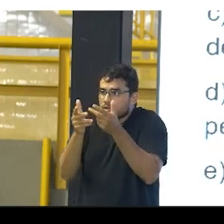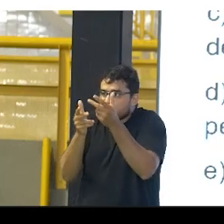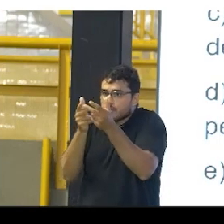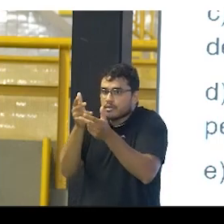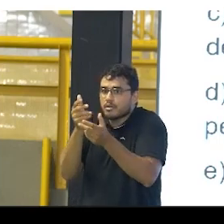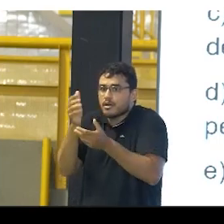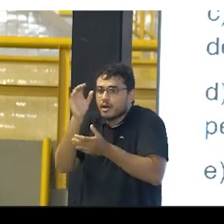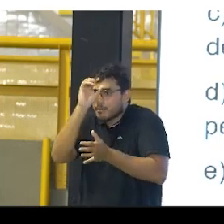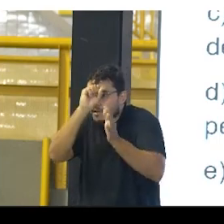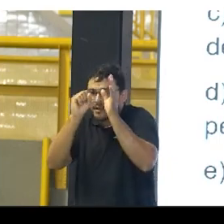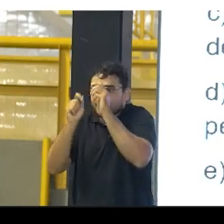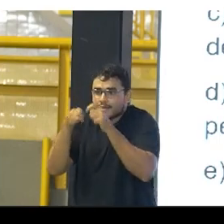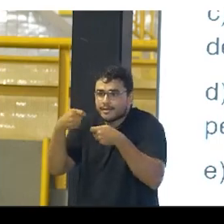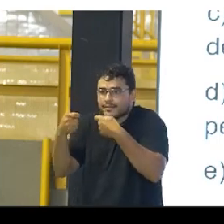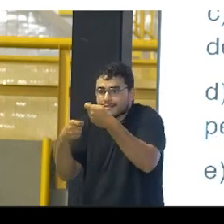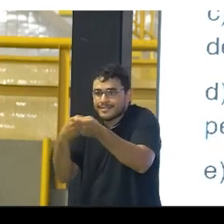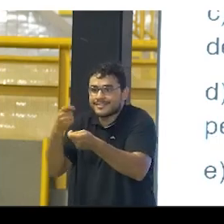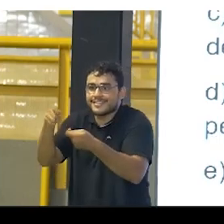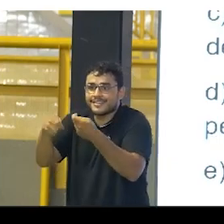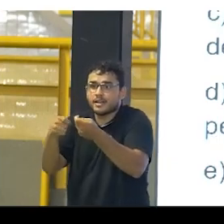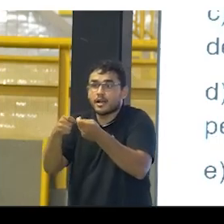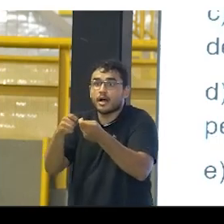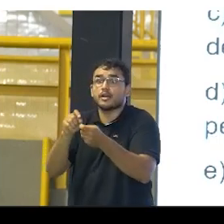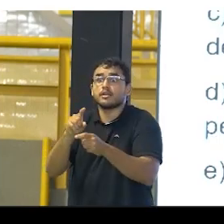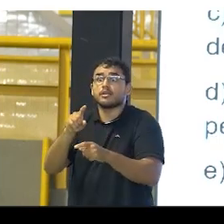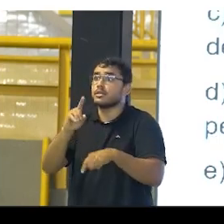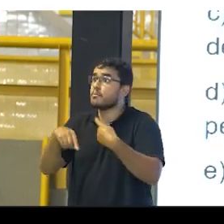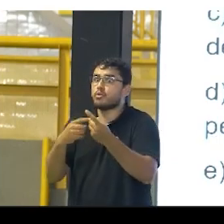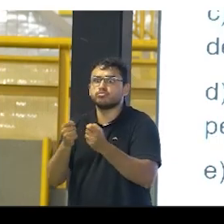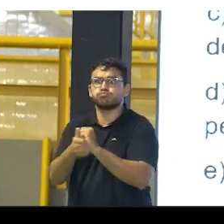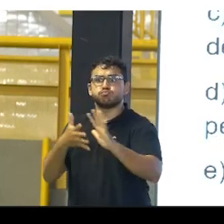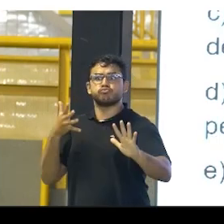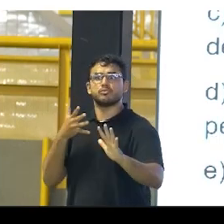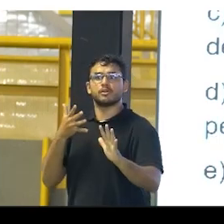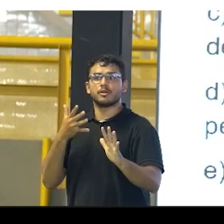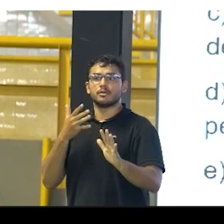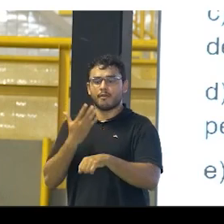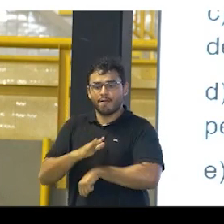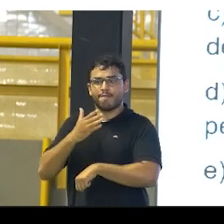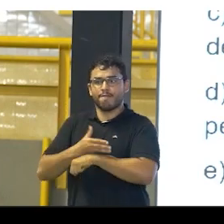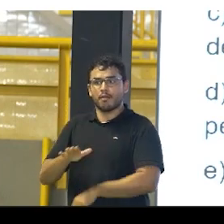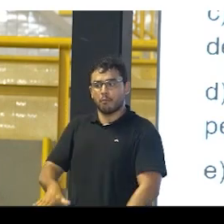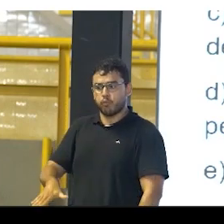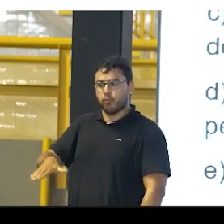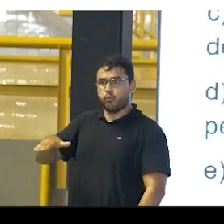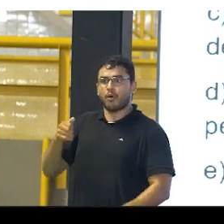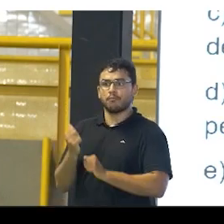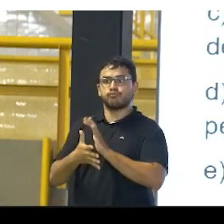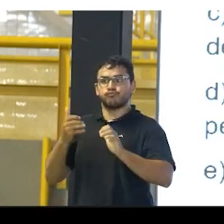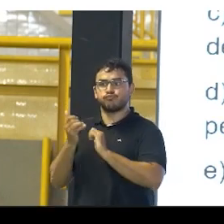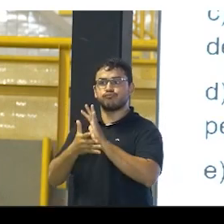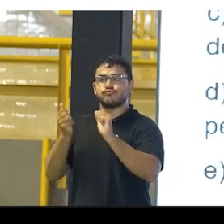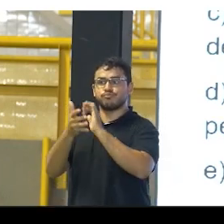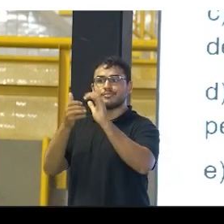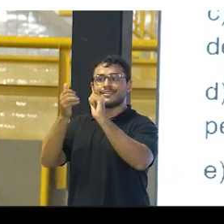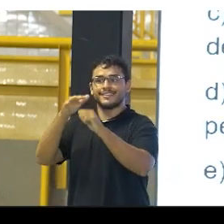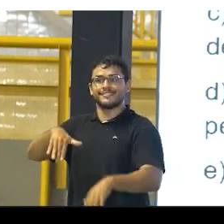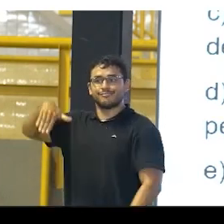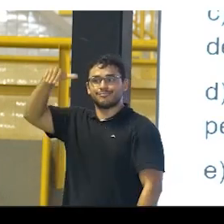conhecimento. Na medida que a gente vai lendo, vai se dedicando ao conhecimento. E é tão bom ouvir uma pessoa que tem